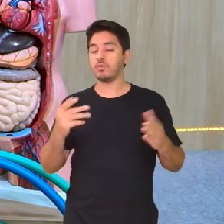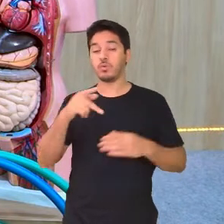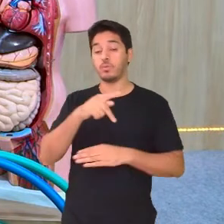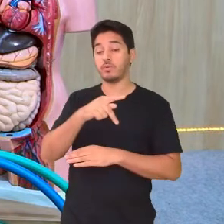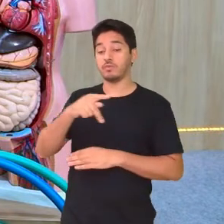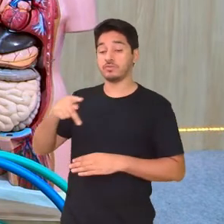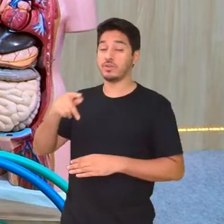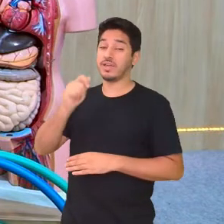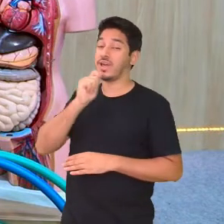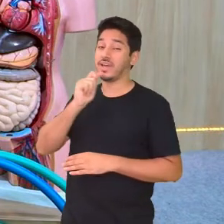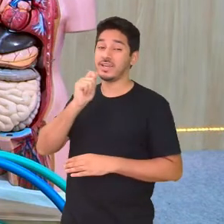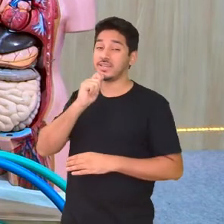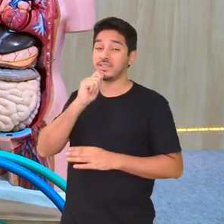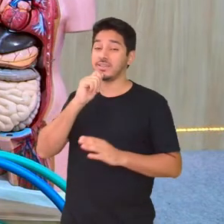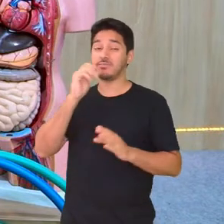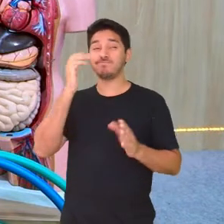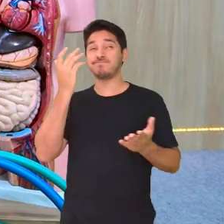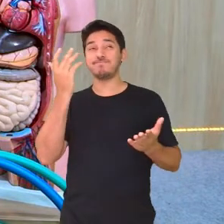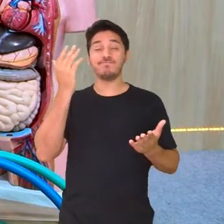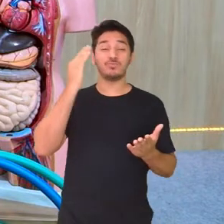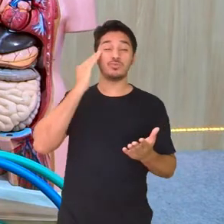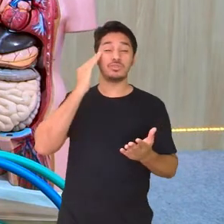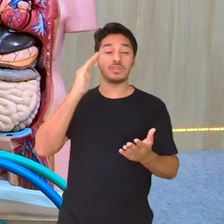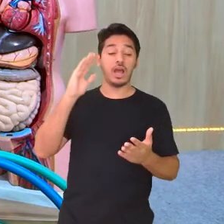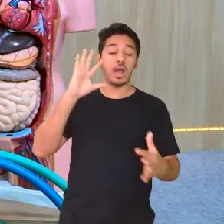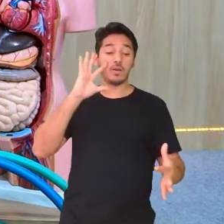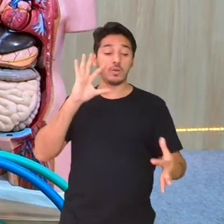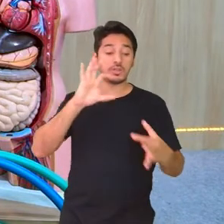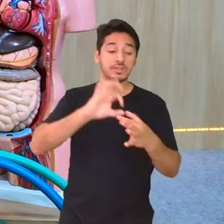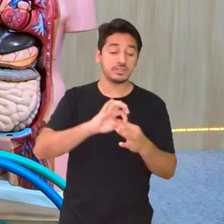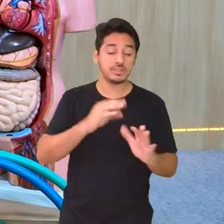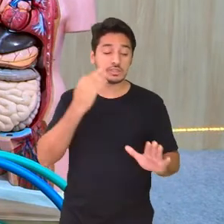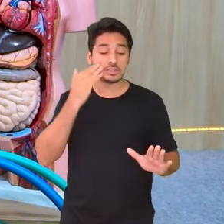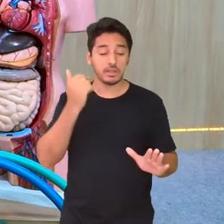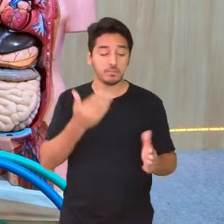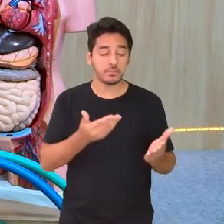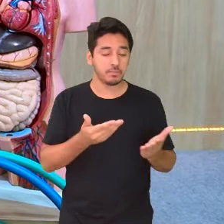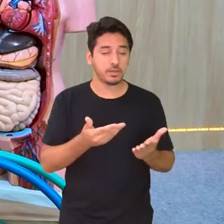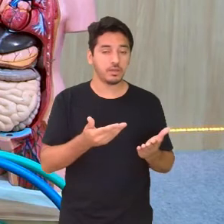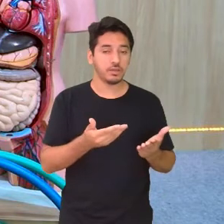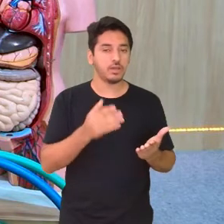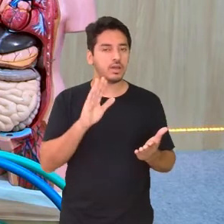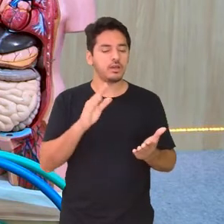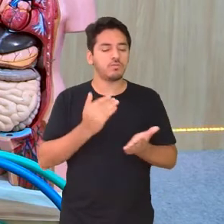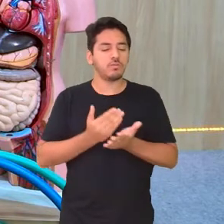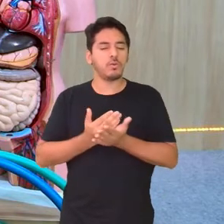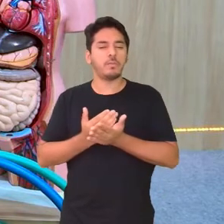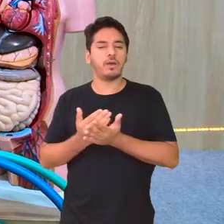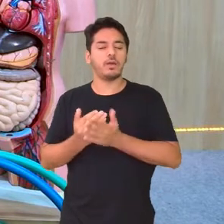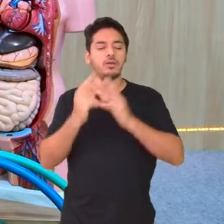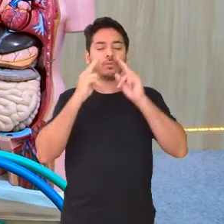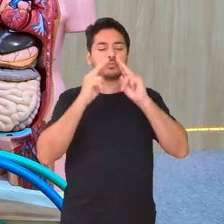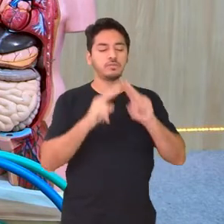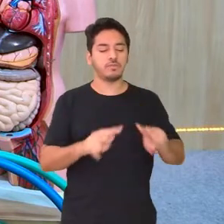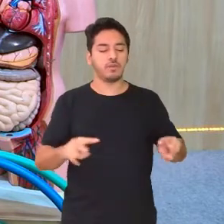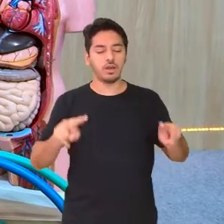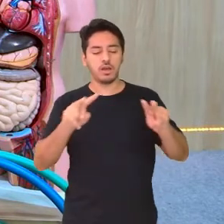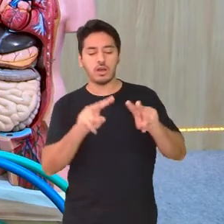professor é que ainda não tenha essa conexão. Quando começa a observar,